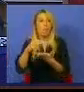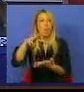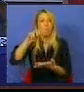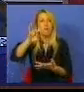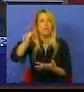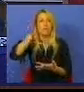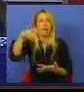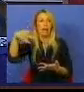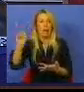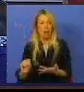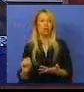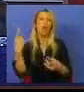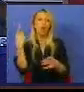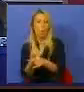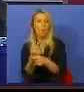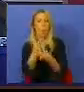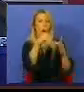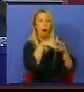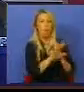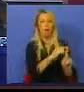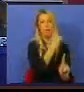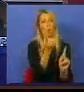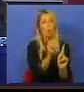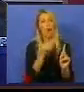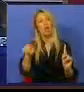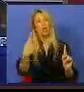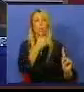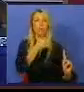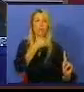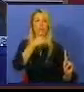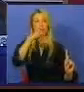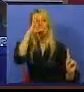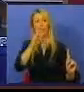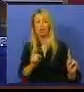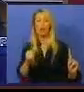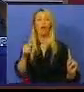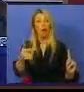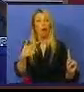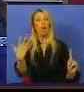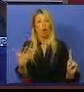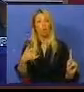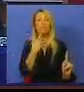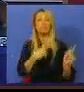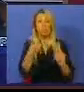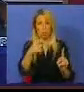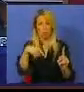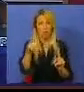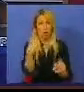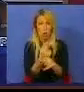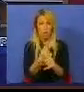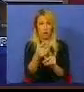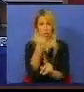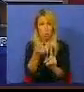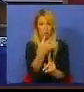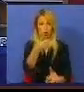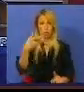de um ano. Gostava de saber, Sr. Ministro, se essa opção de compra vai ou não vai ser exercida ao longo do ano de 2009.